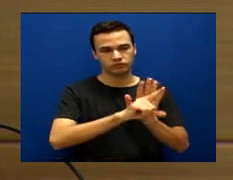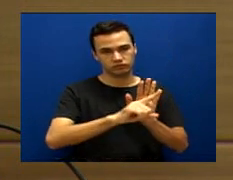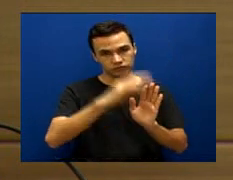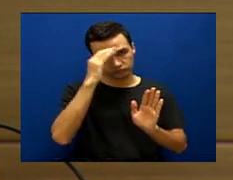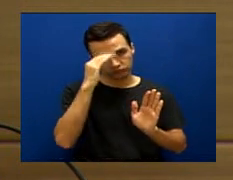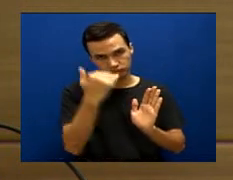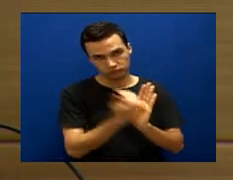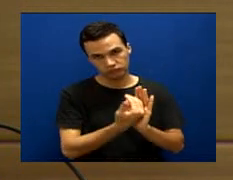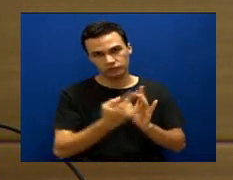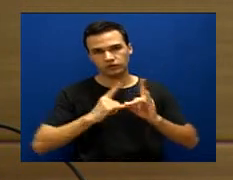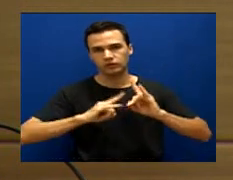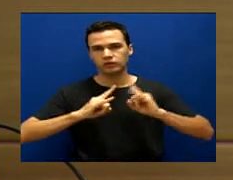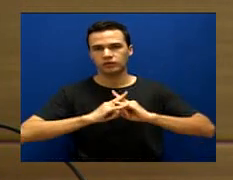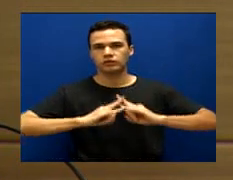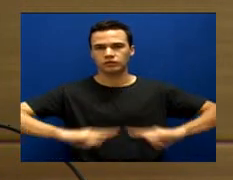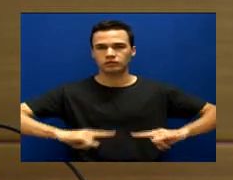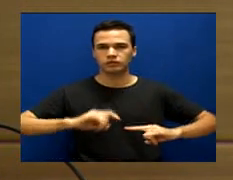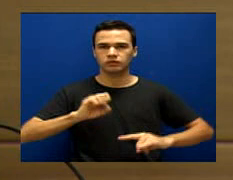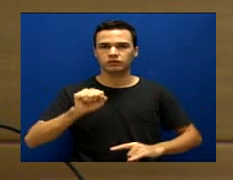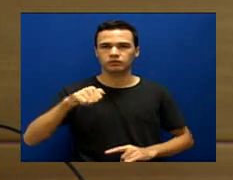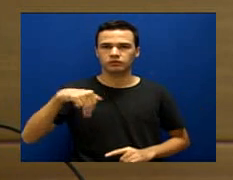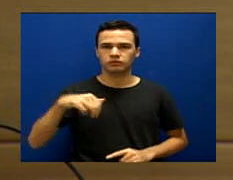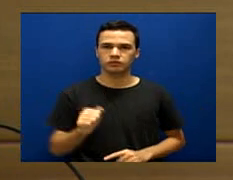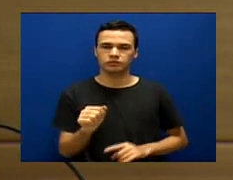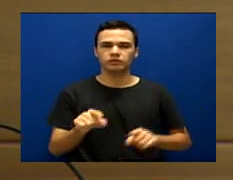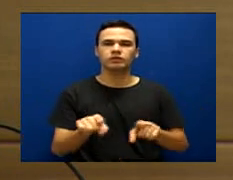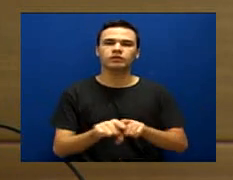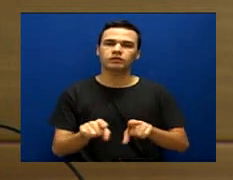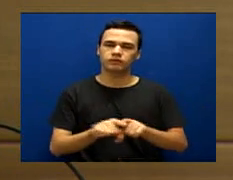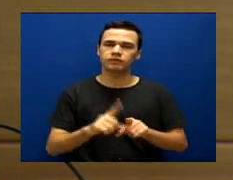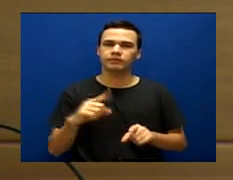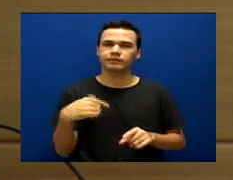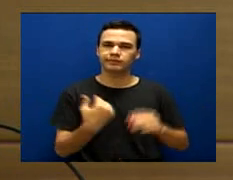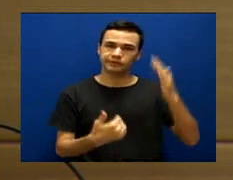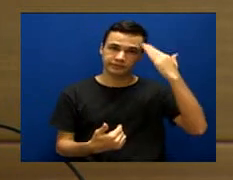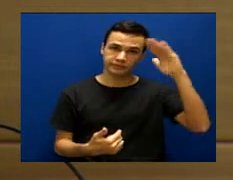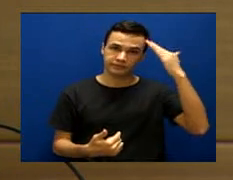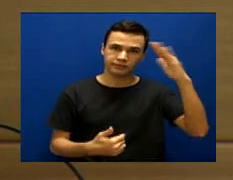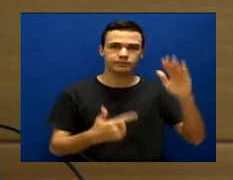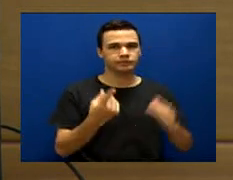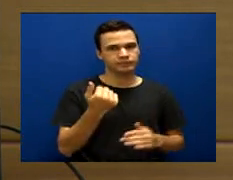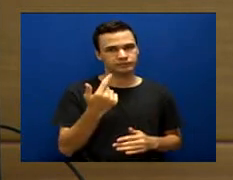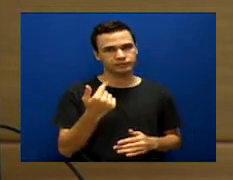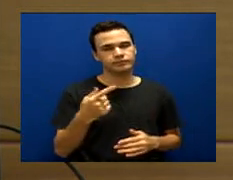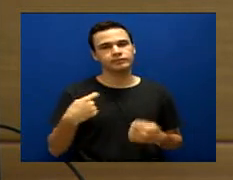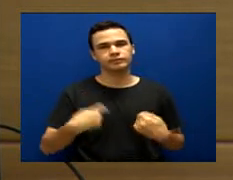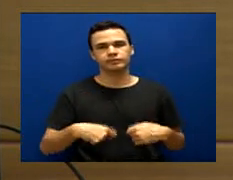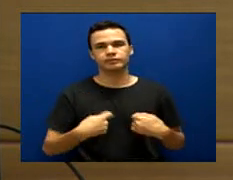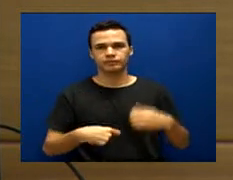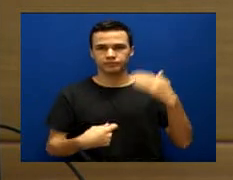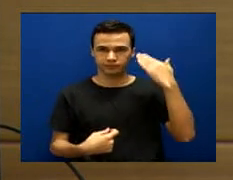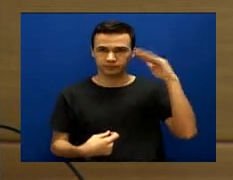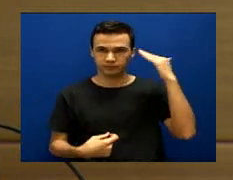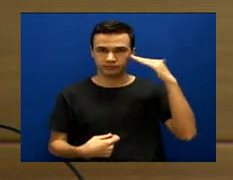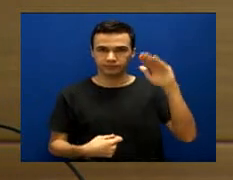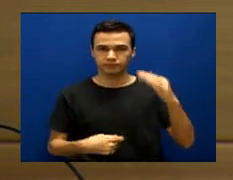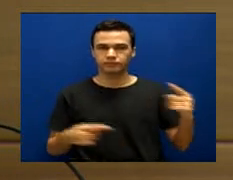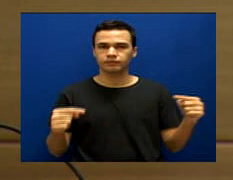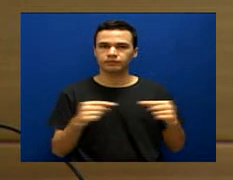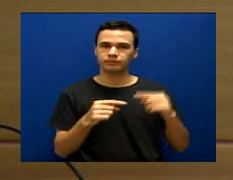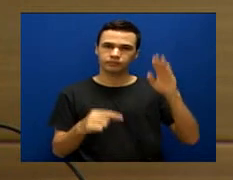para a instituição SEMA, nós temos também, se entendermos, a questão de ordem financeira, conforme